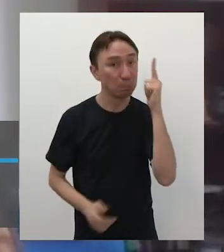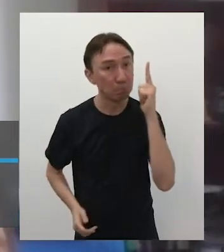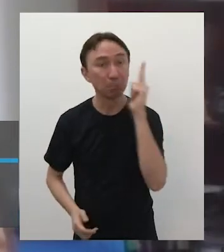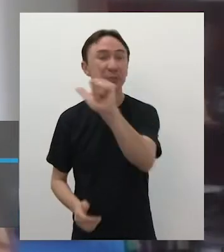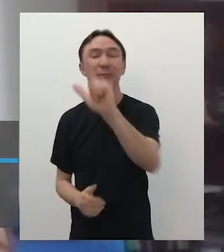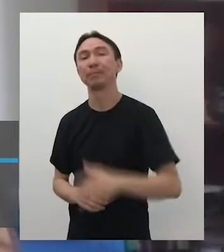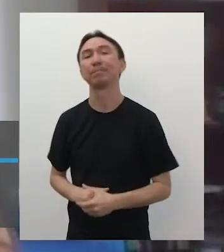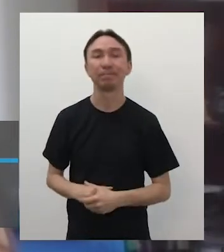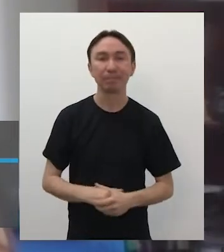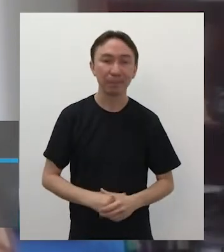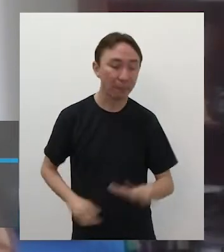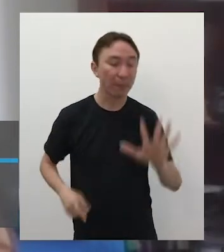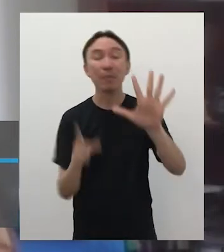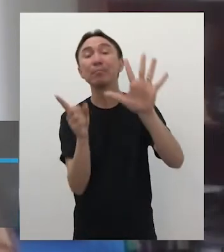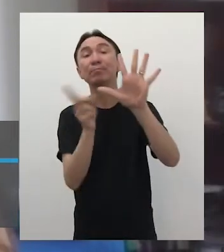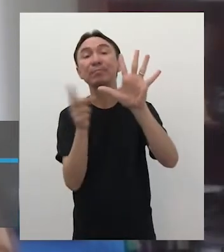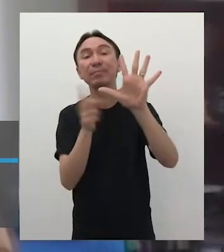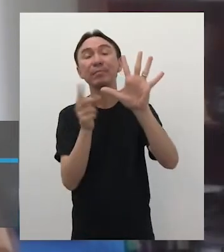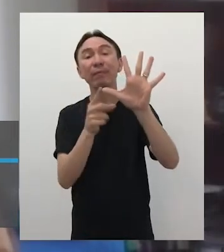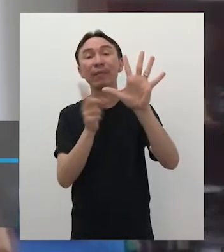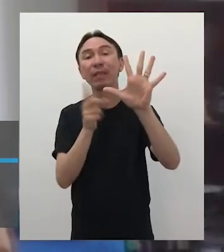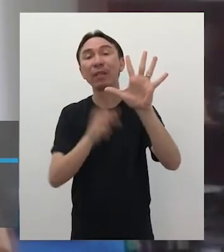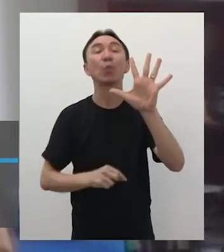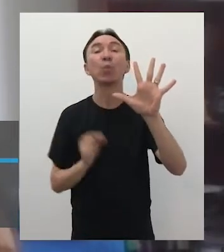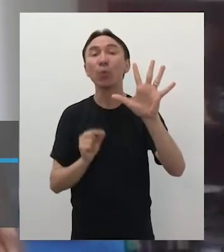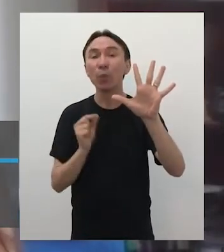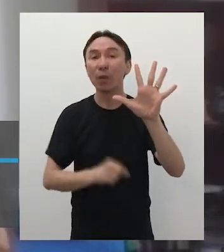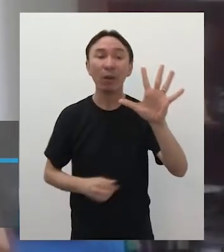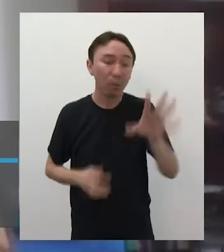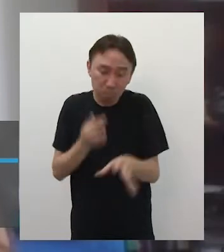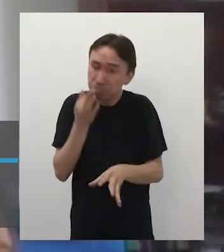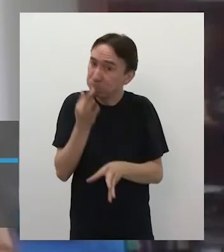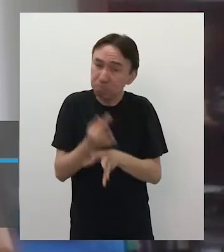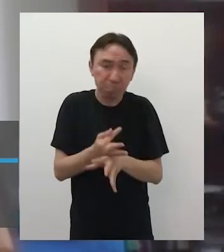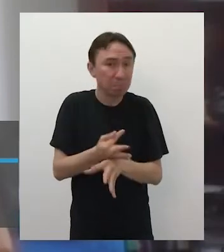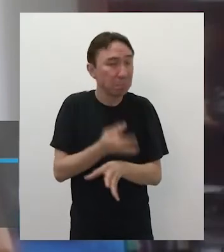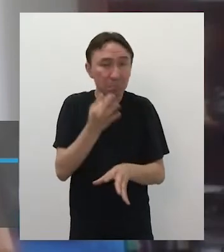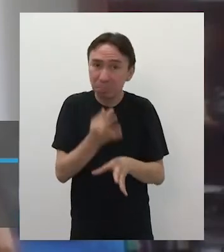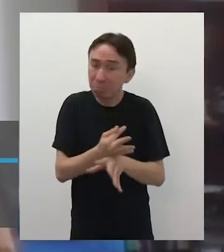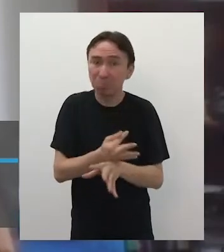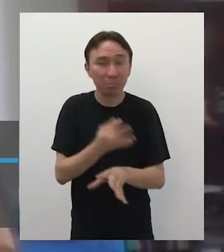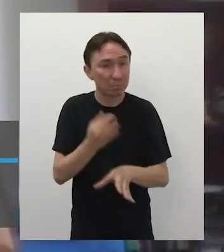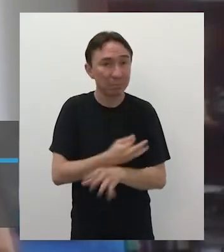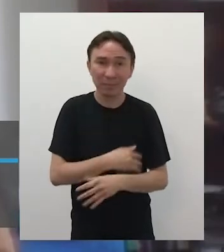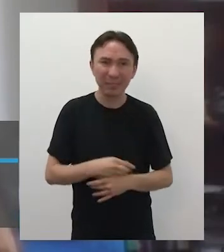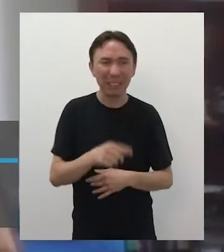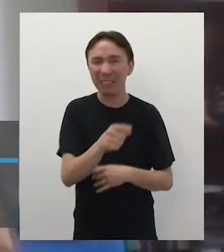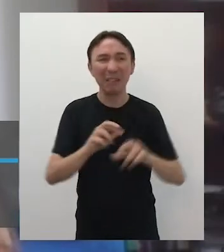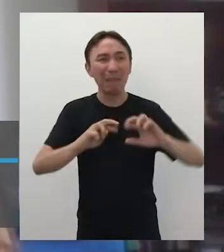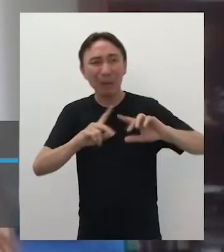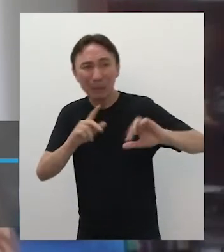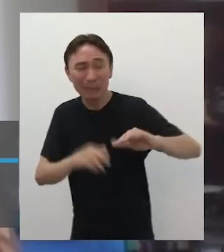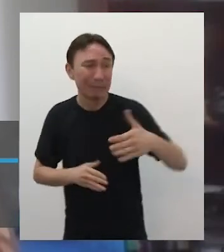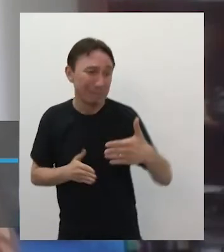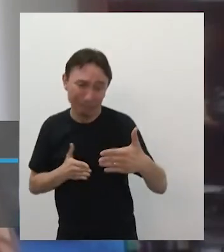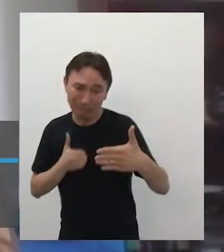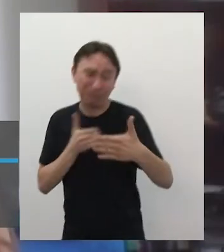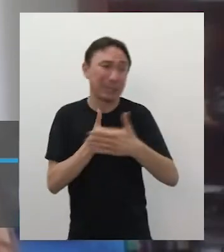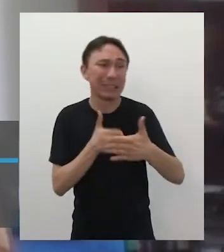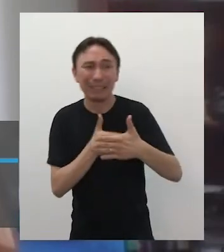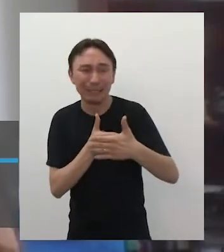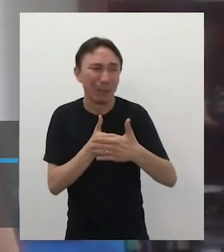pouco diferentes, mas a determinação também exige aí a nossa motivação, o nosso trabalho duro para atingir aquela